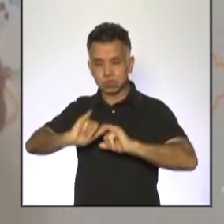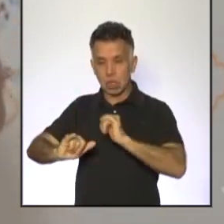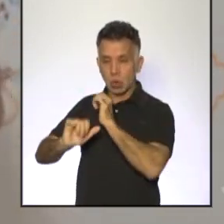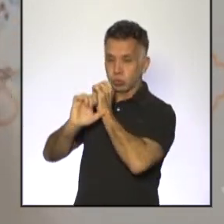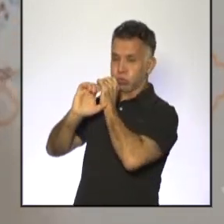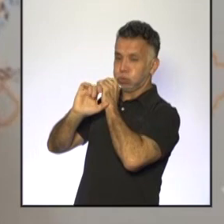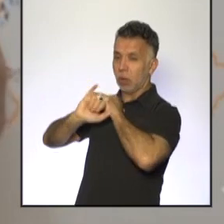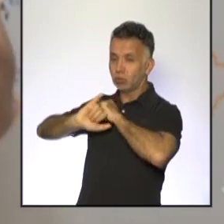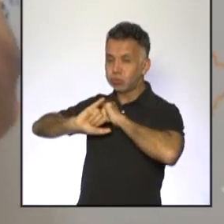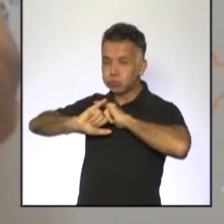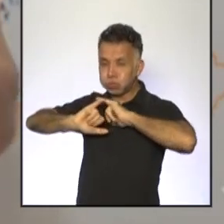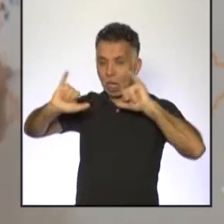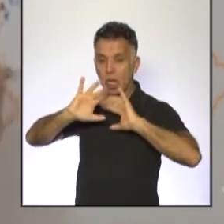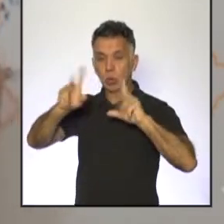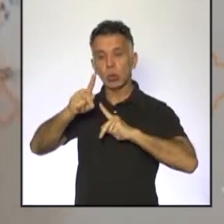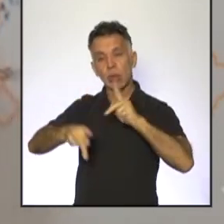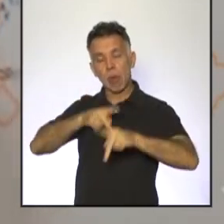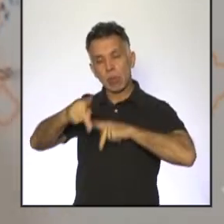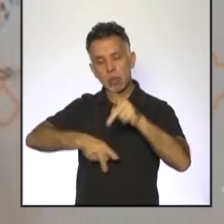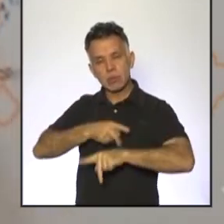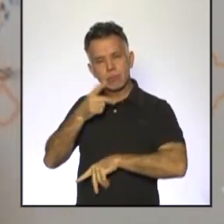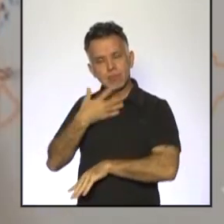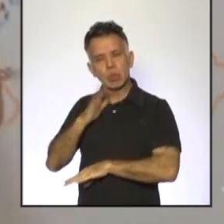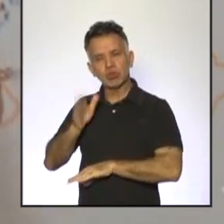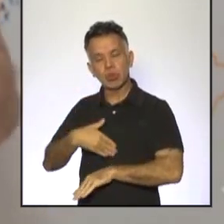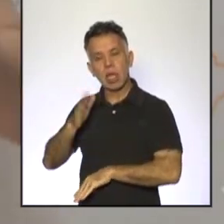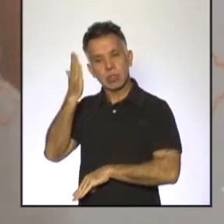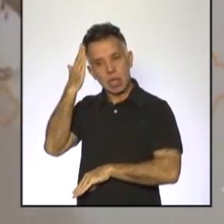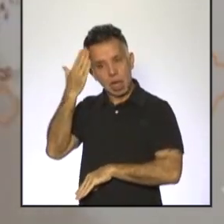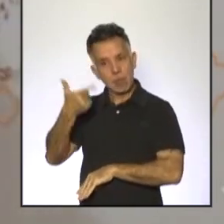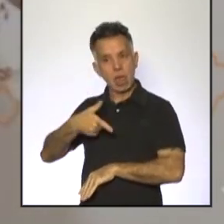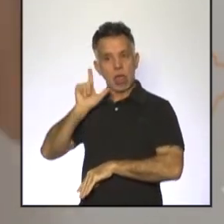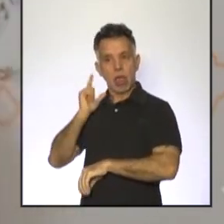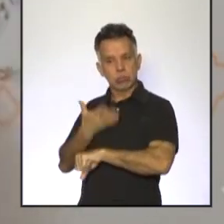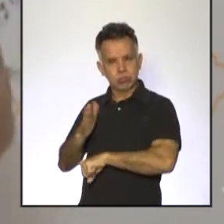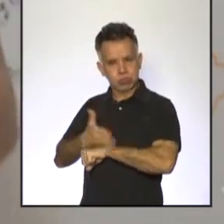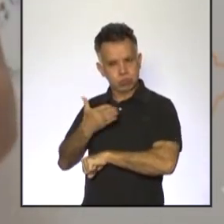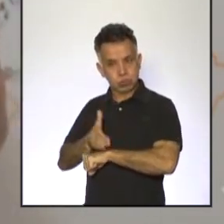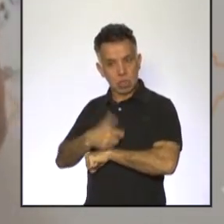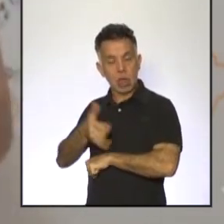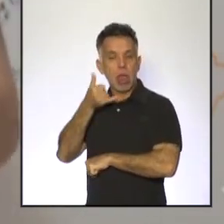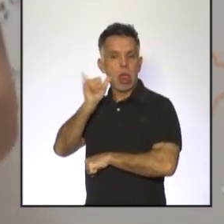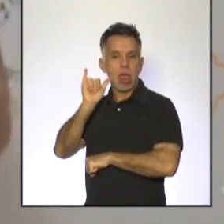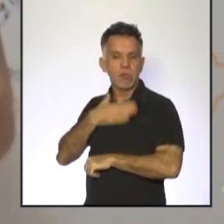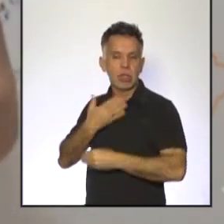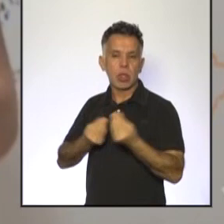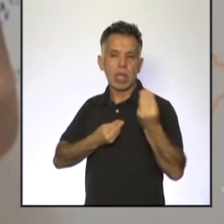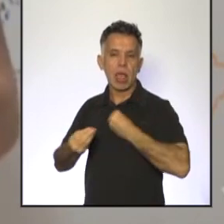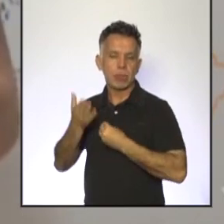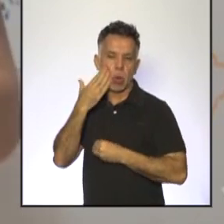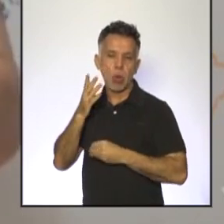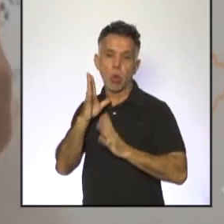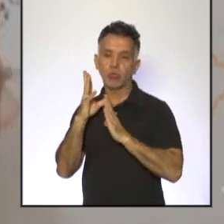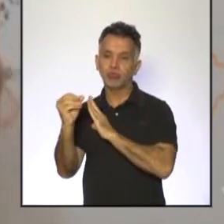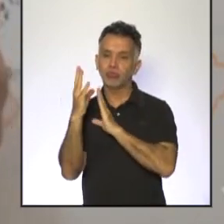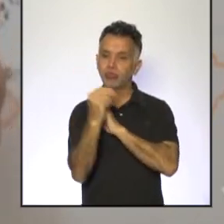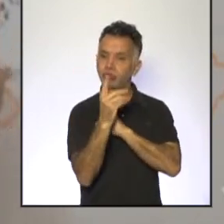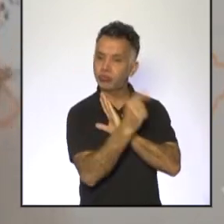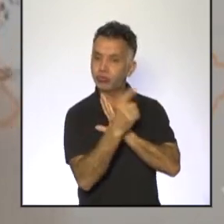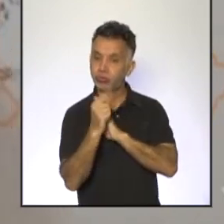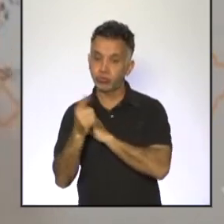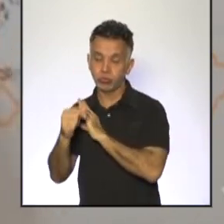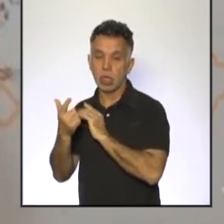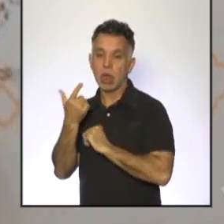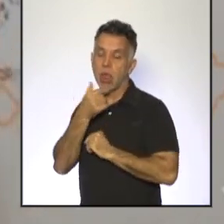população, e a população, a partir de treinamento prévio, evita e reduz muito o grau de mortalidade desses terremotos. Então,